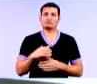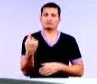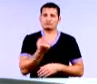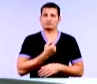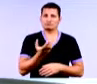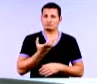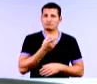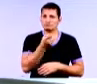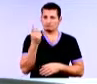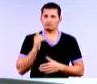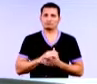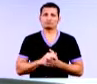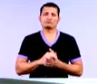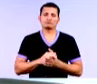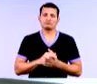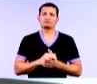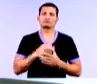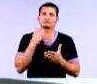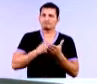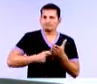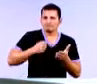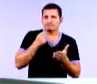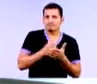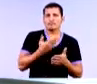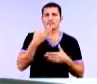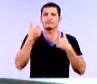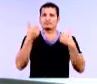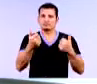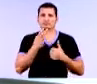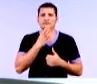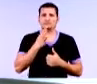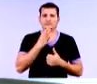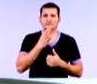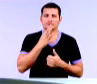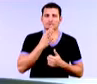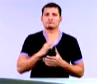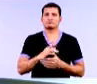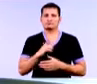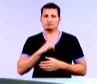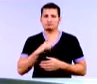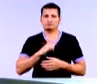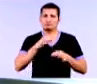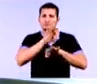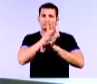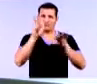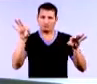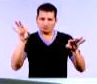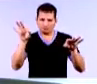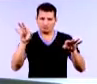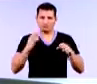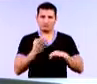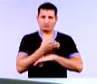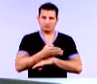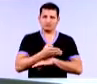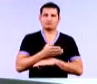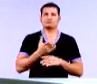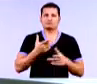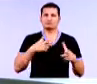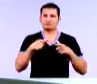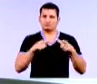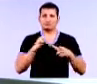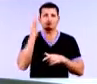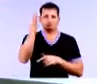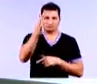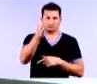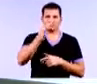se dediquem a melhorar o conhecimento e ter uma excelente entrada no mercado de trabalho, a gente optou por Java,